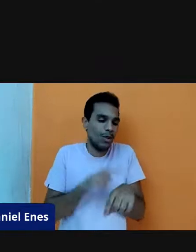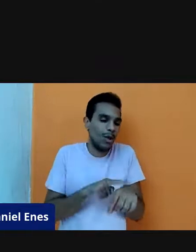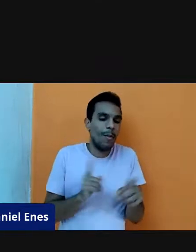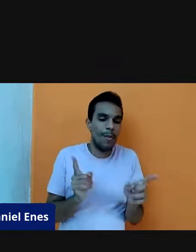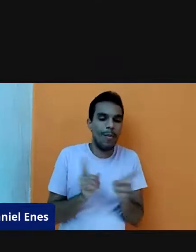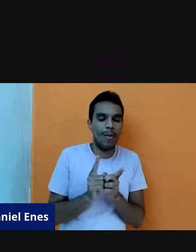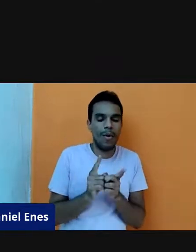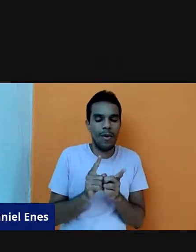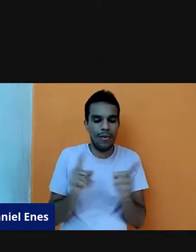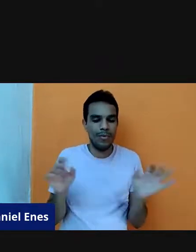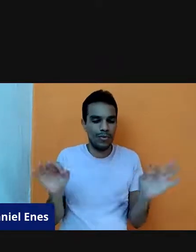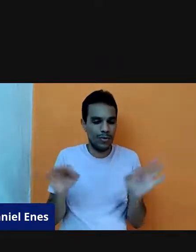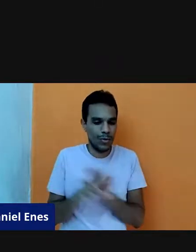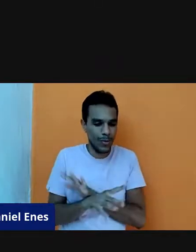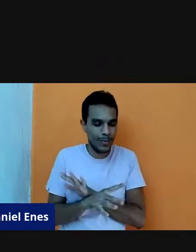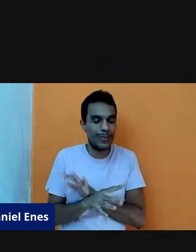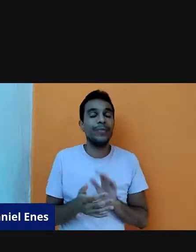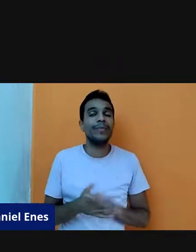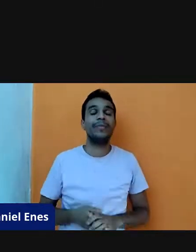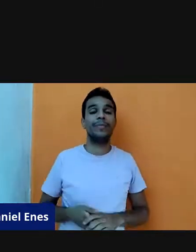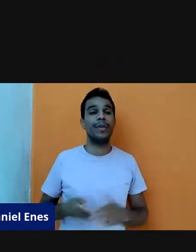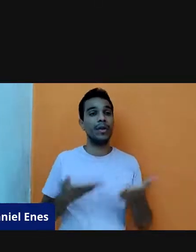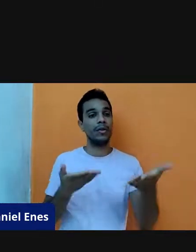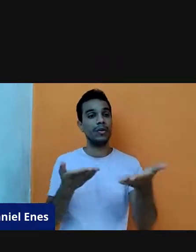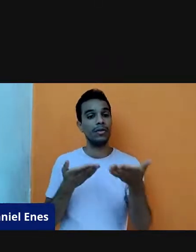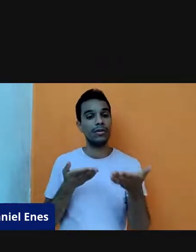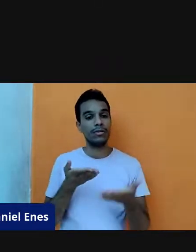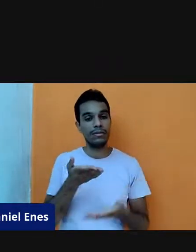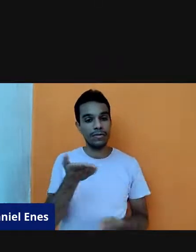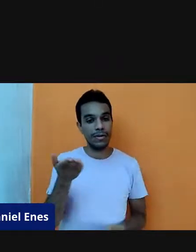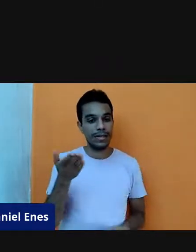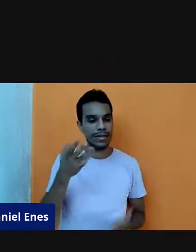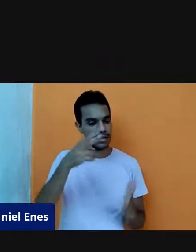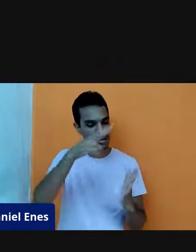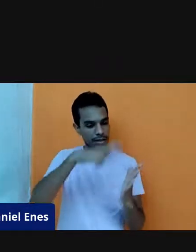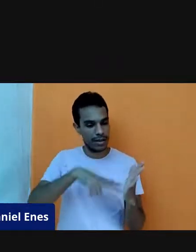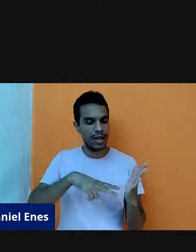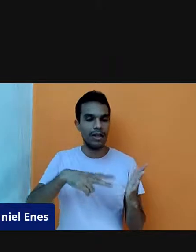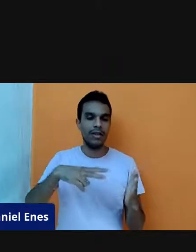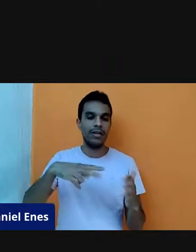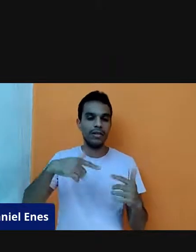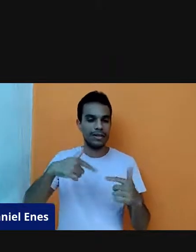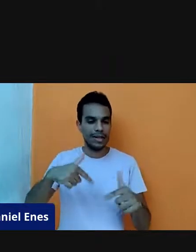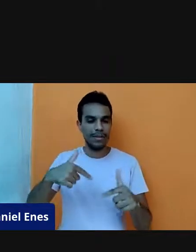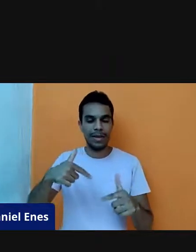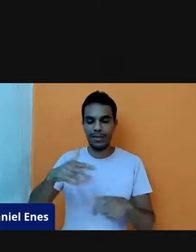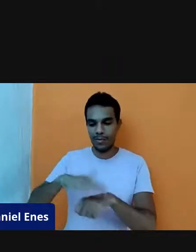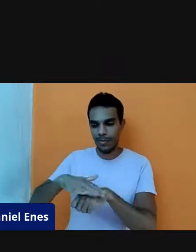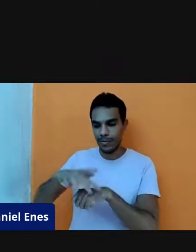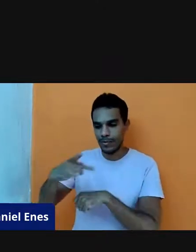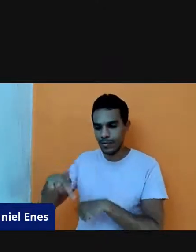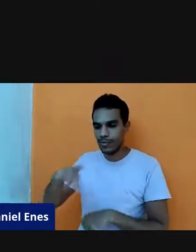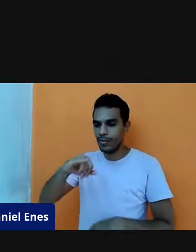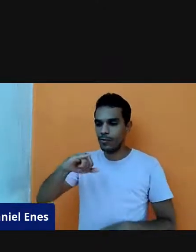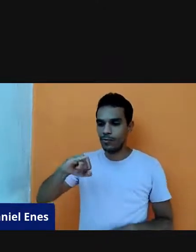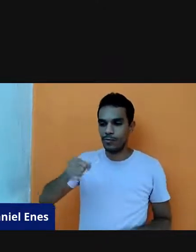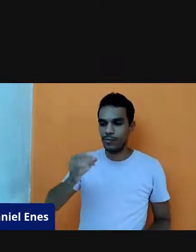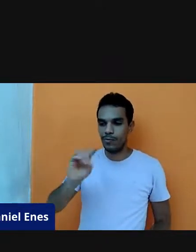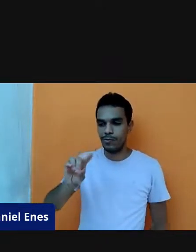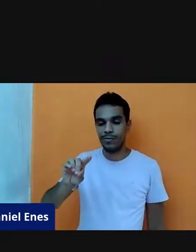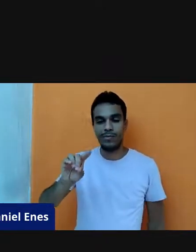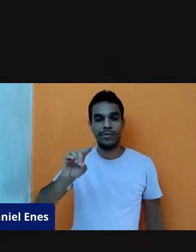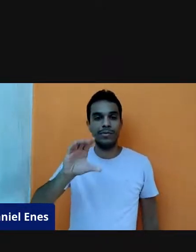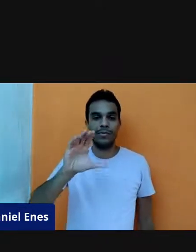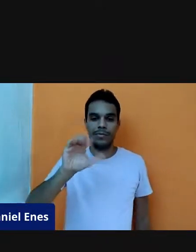termino a minha fala com um convite para que vocês leiam a obra de João Cabral, que apreciem,